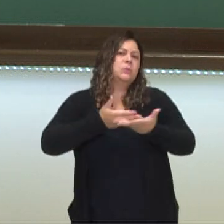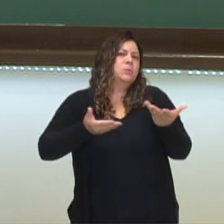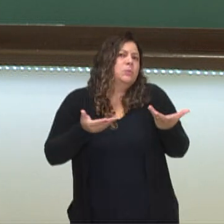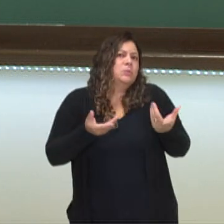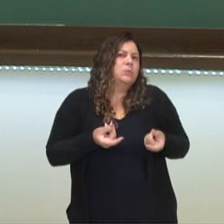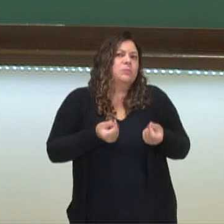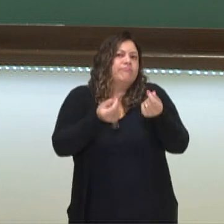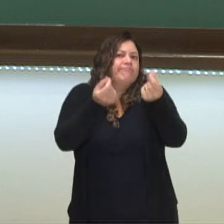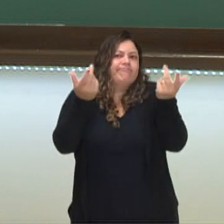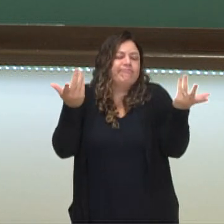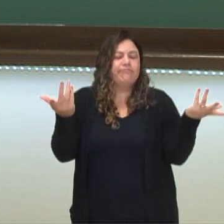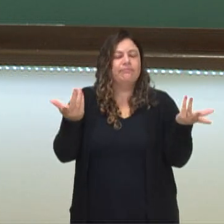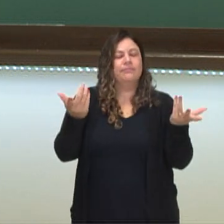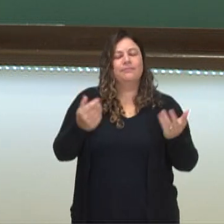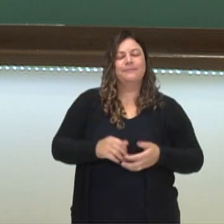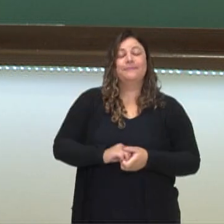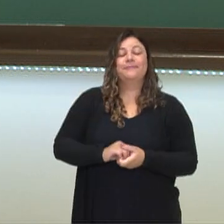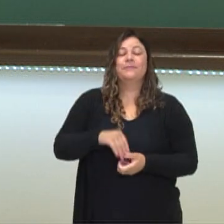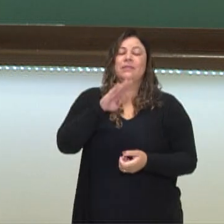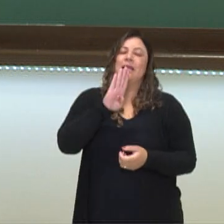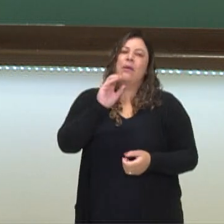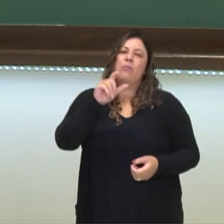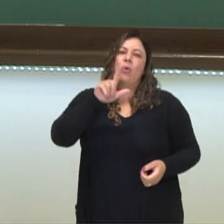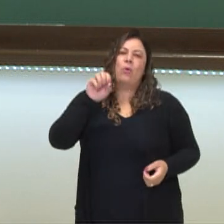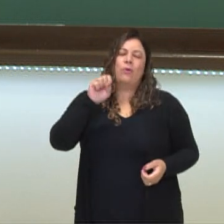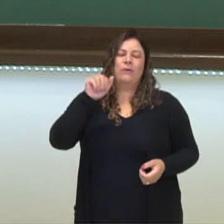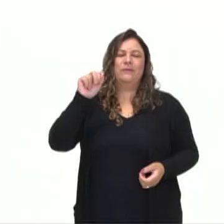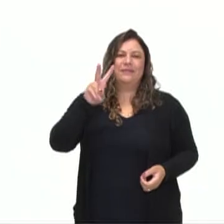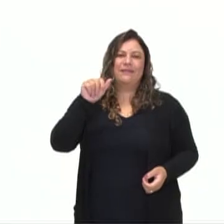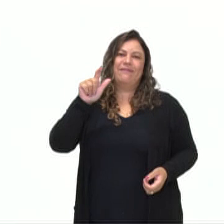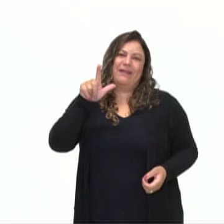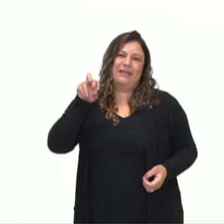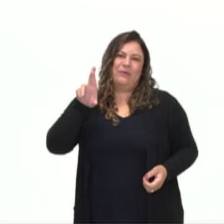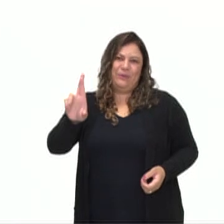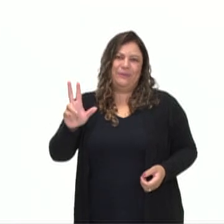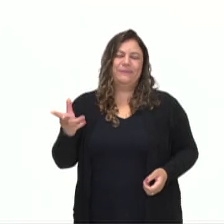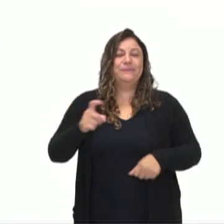dos capitais nas bolsas de valores? O tempo está na tela, vai lá!